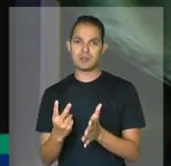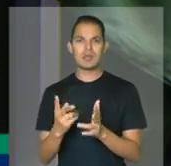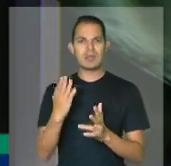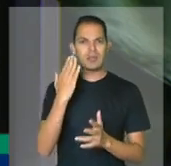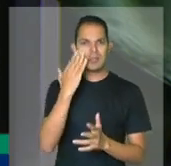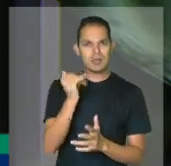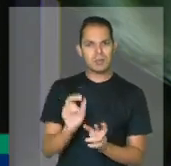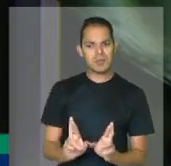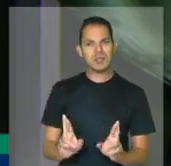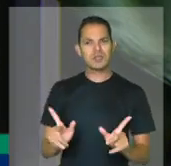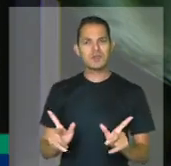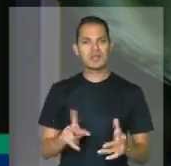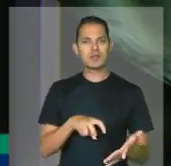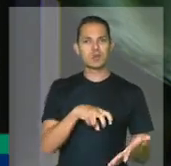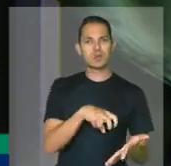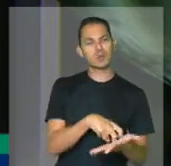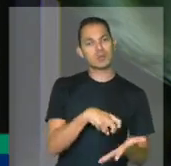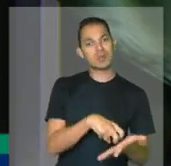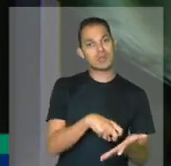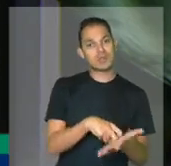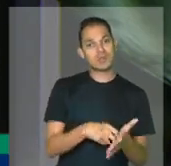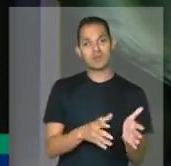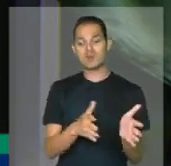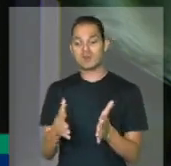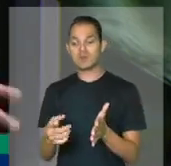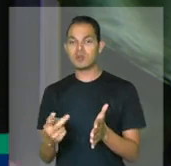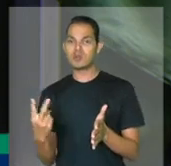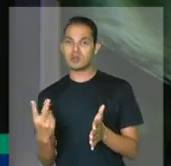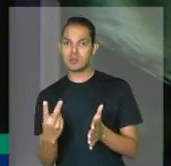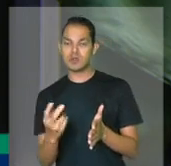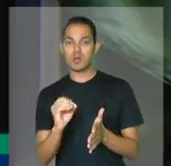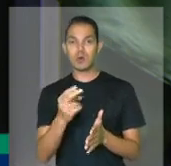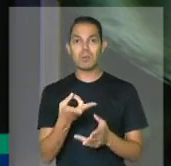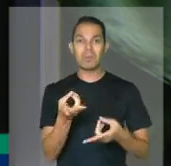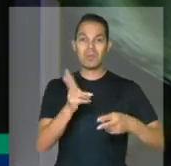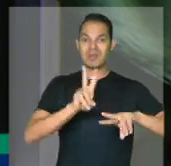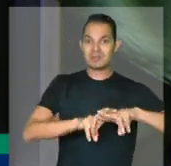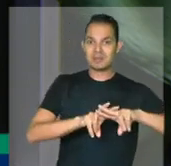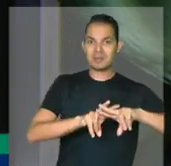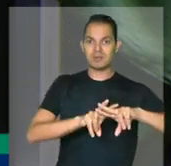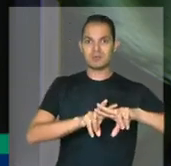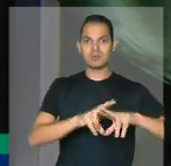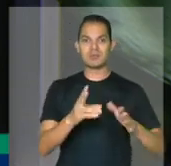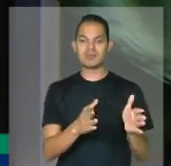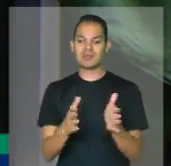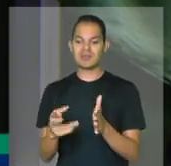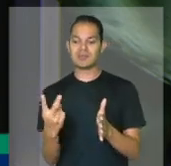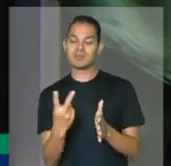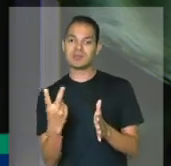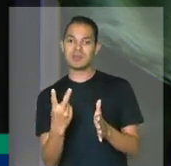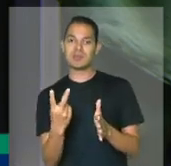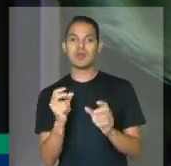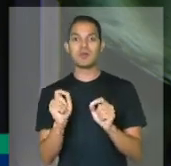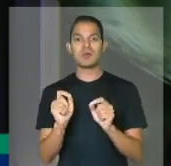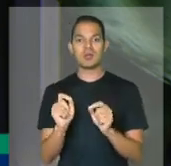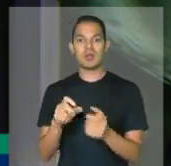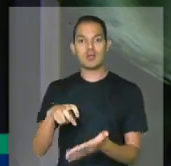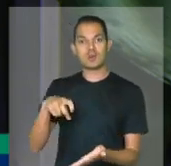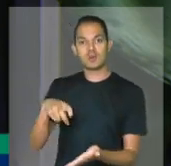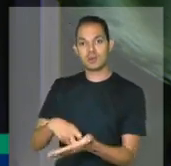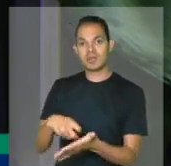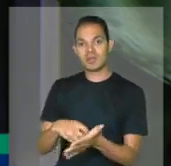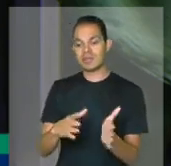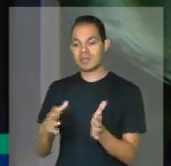que é a diferença de condenação em segunda instância ou prisão em segunda instância? É que a condenação em